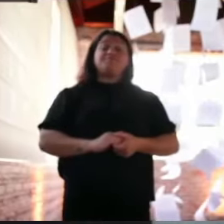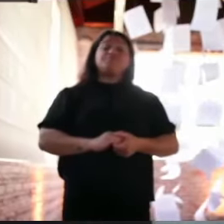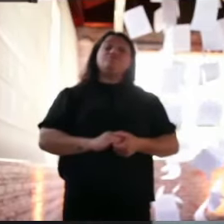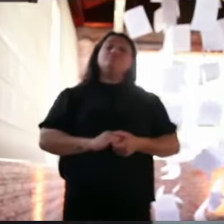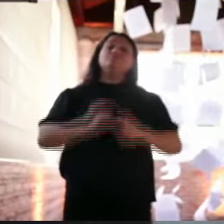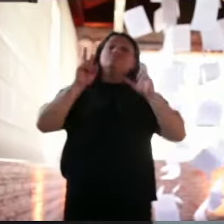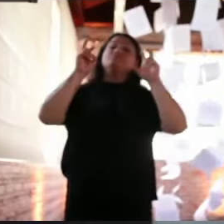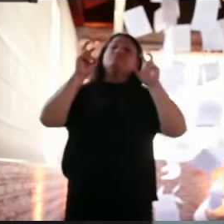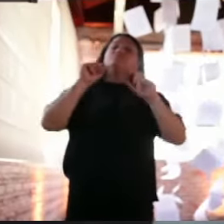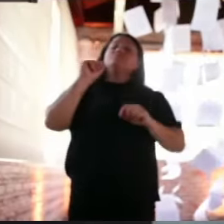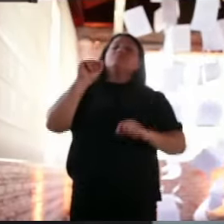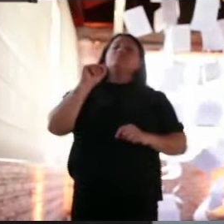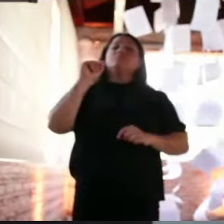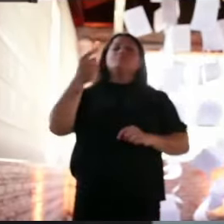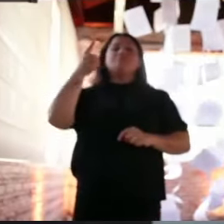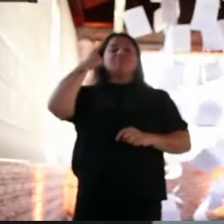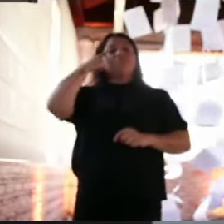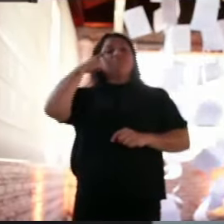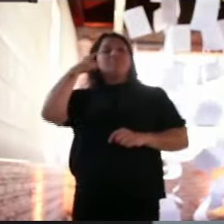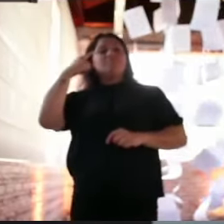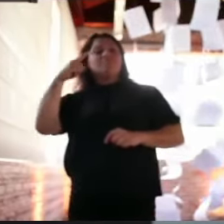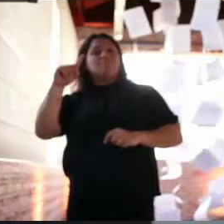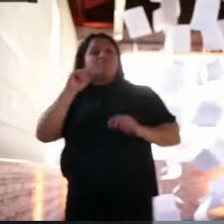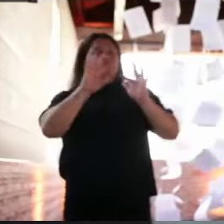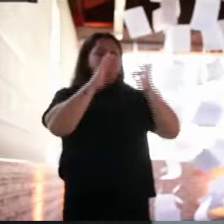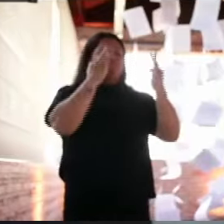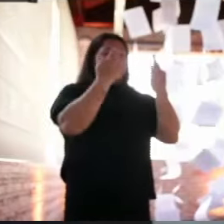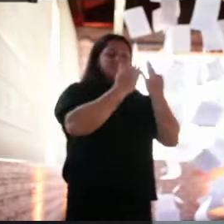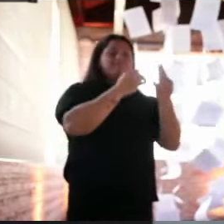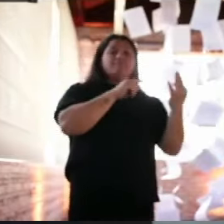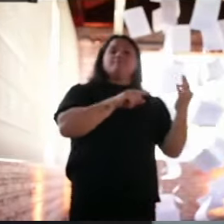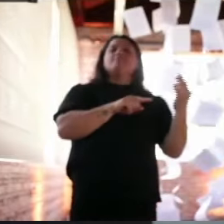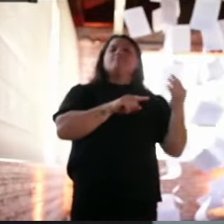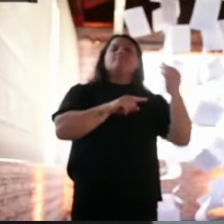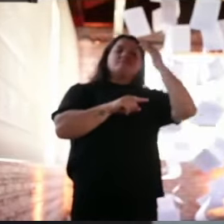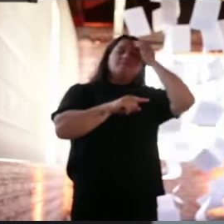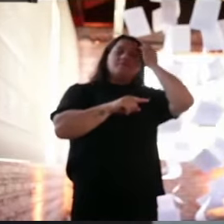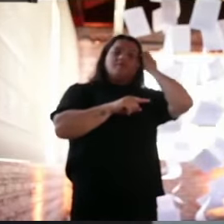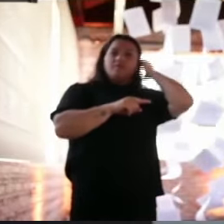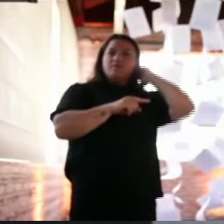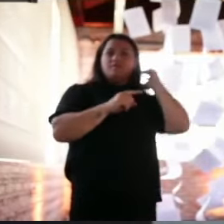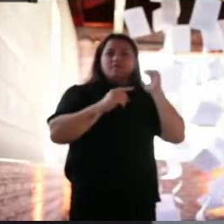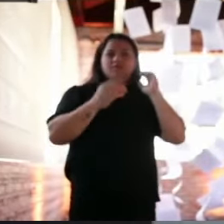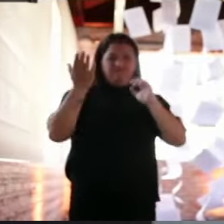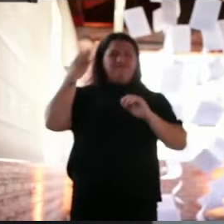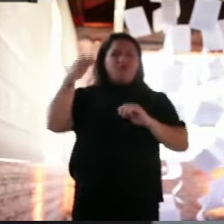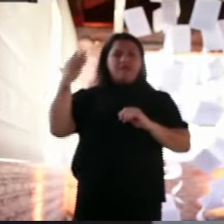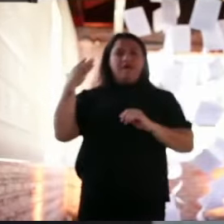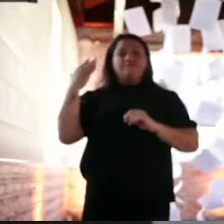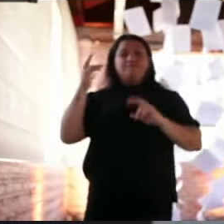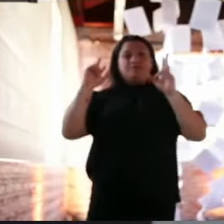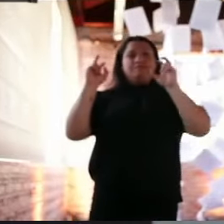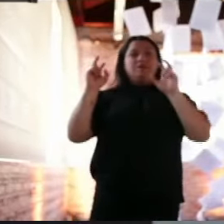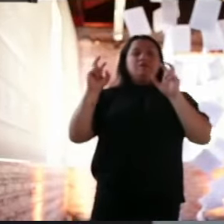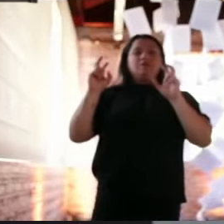questão de uma ideia da parentalidade eu vou ter que voltar um pouquinho mais